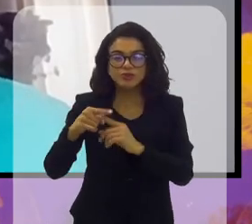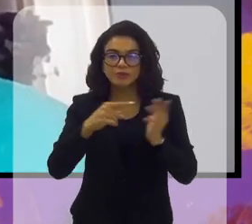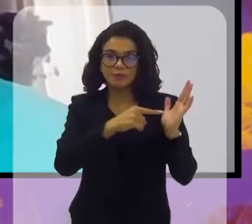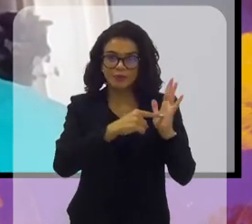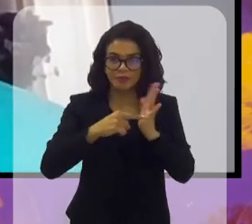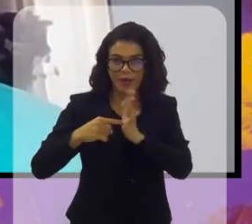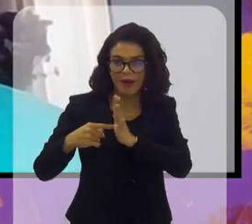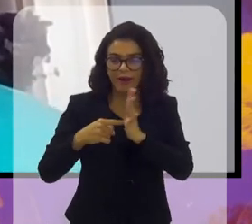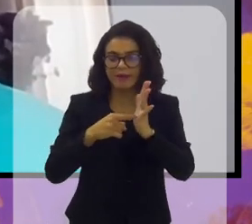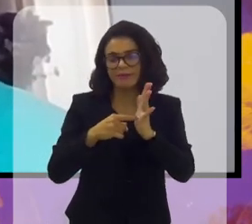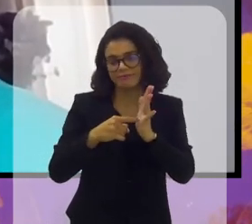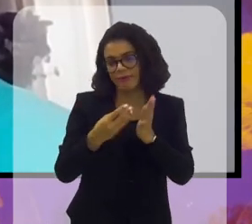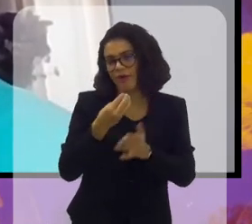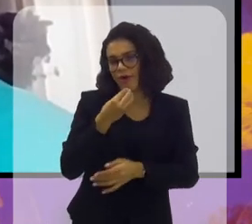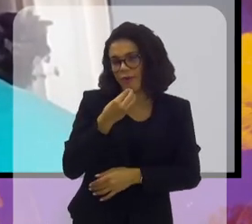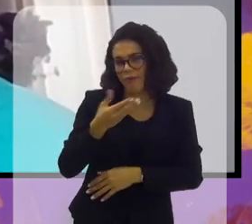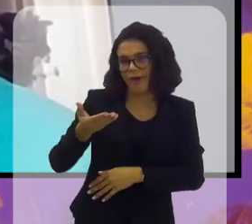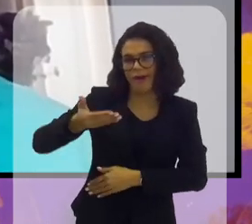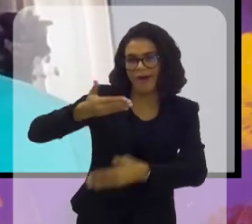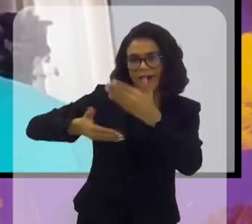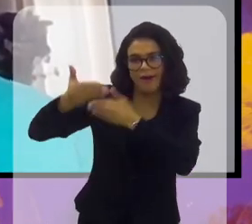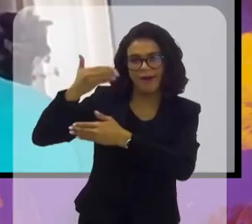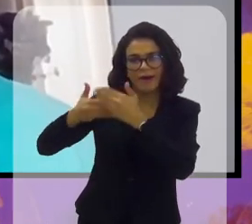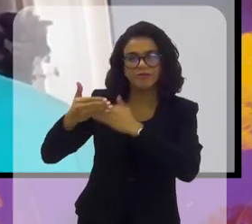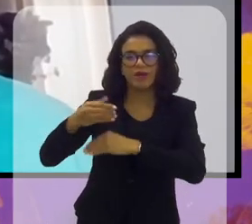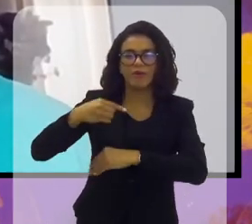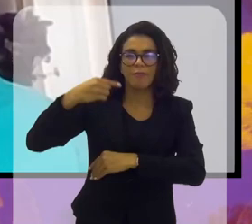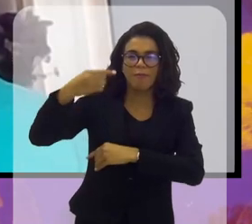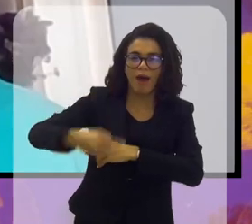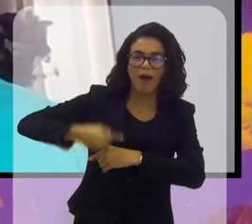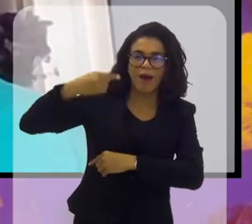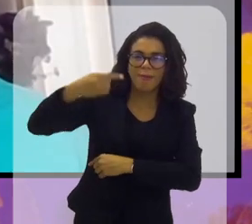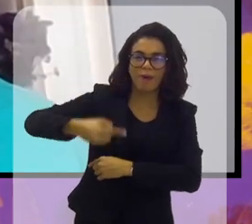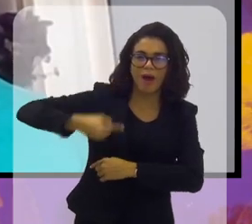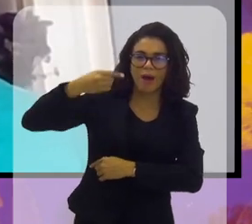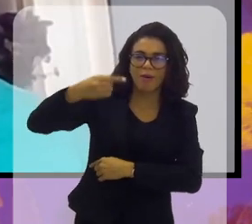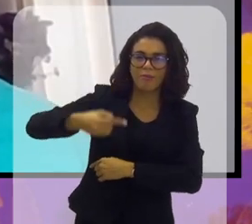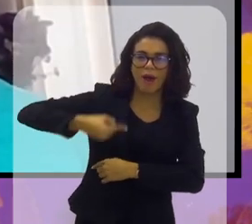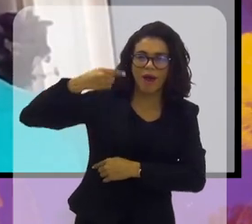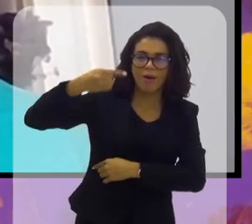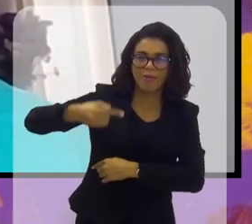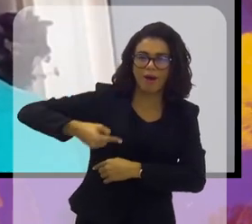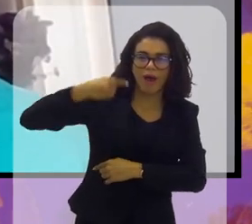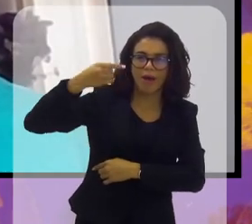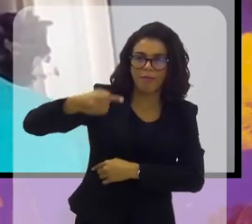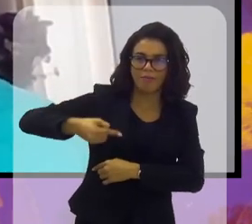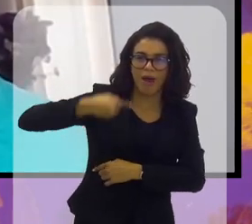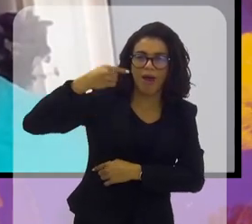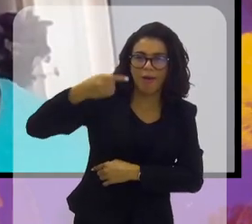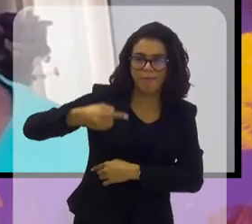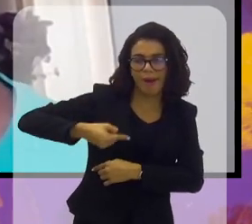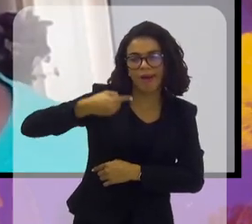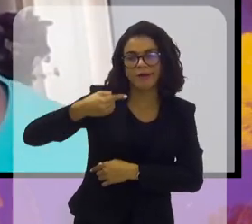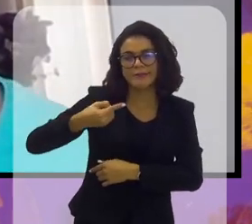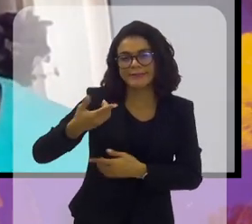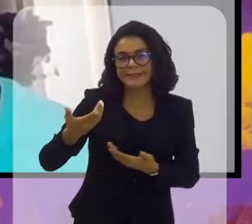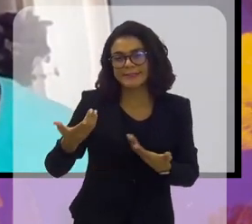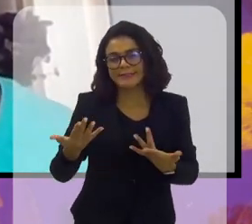maquinário helicoidal, antigamente a gente usava máquinas rotativas de impacto, que davam uma qualidade de corte